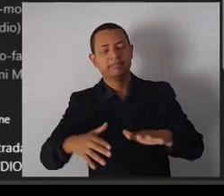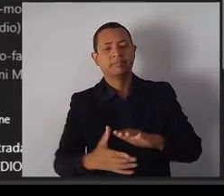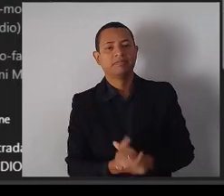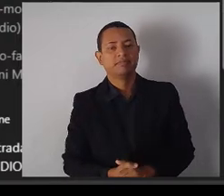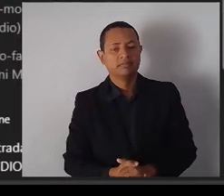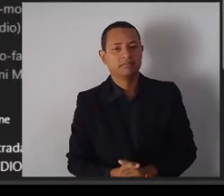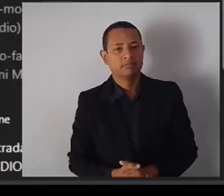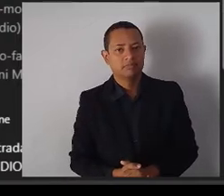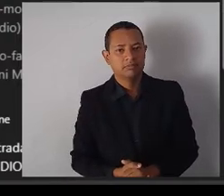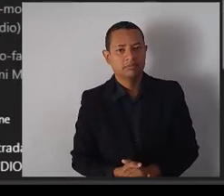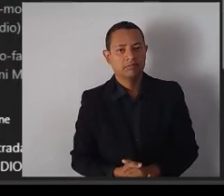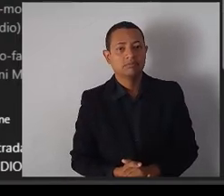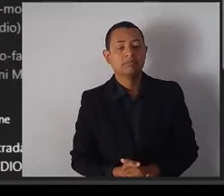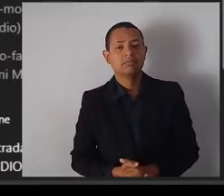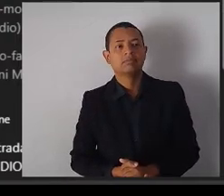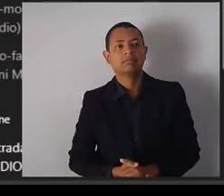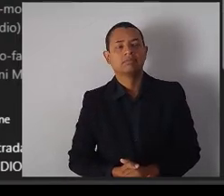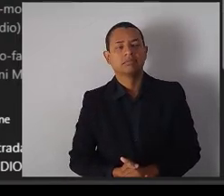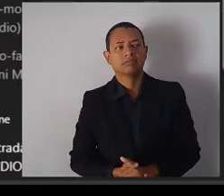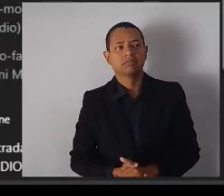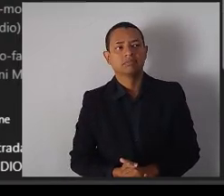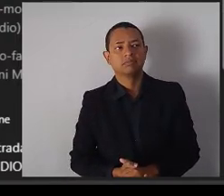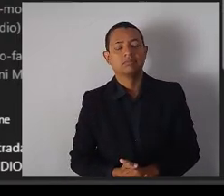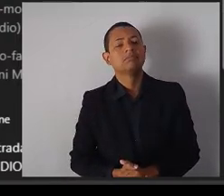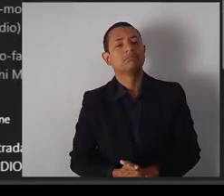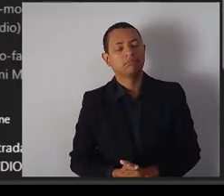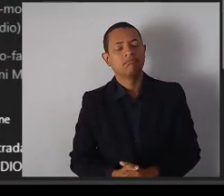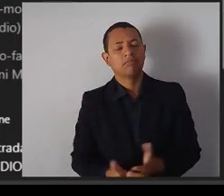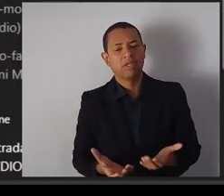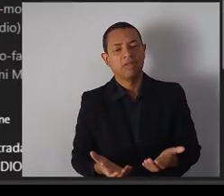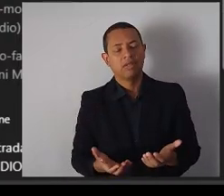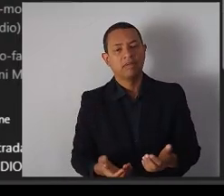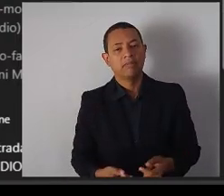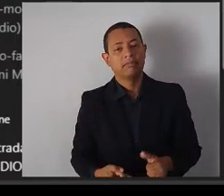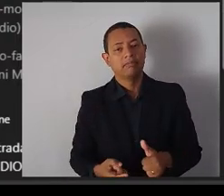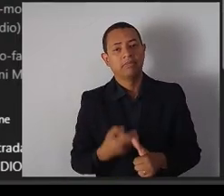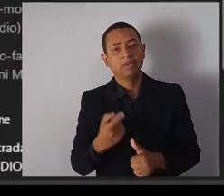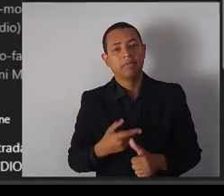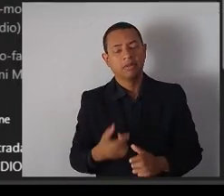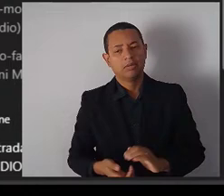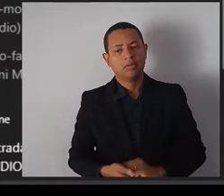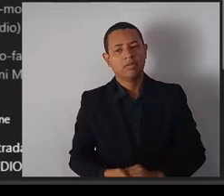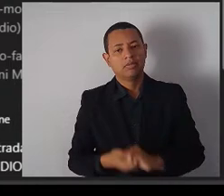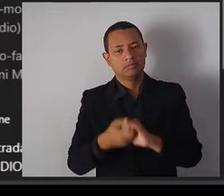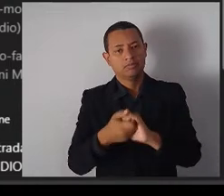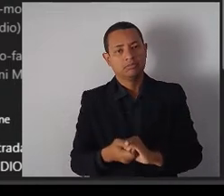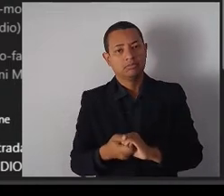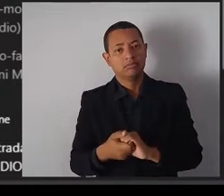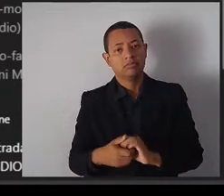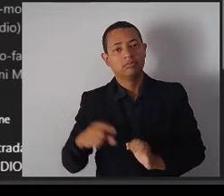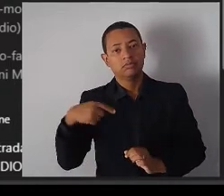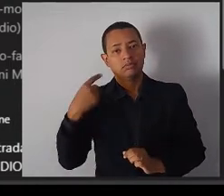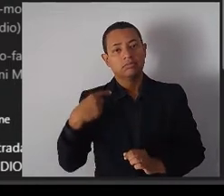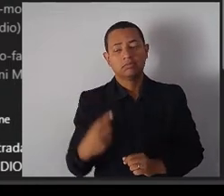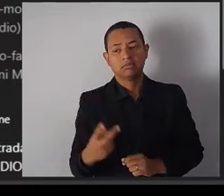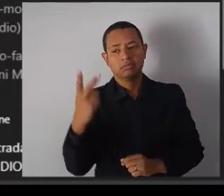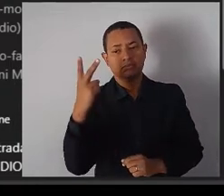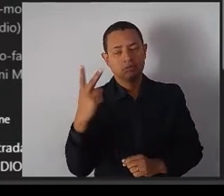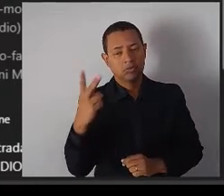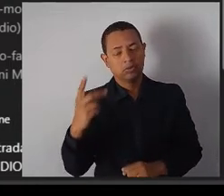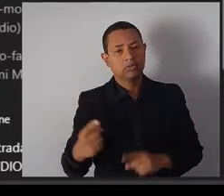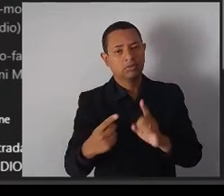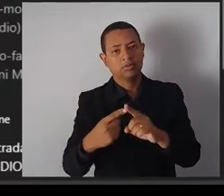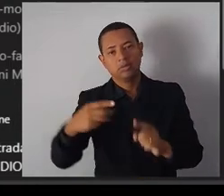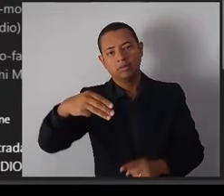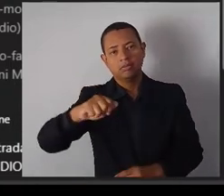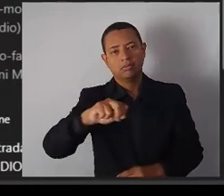Eu queria dirigir meus cumprimentos inicialmente aos dois advogados, a doutora Mariana e o doutor